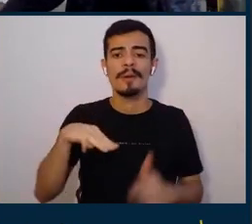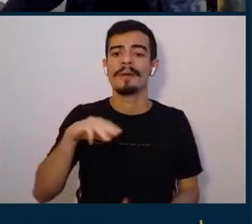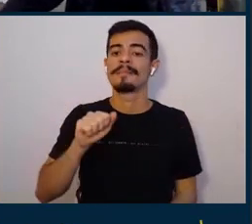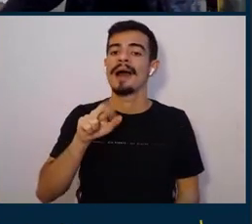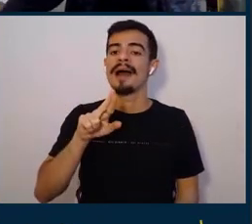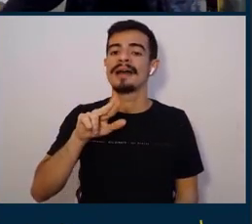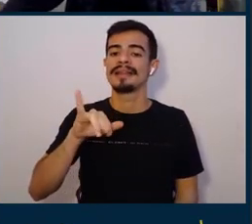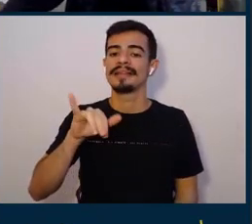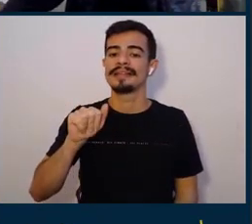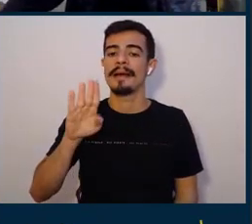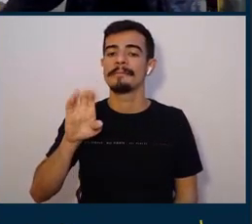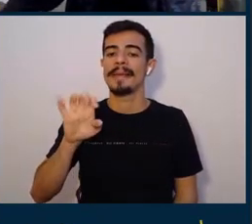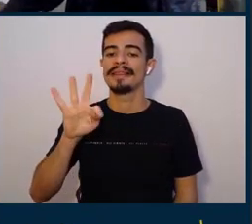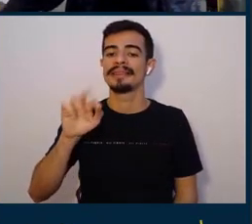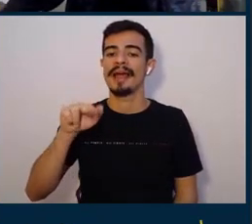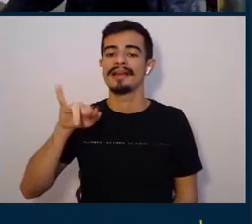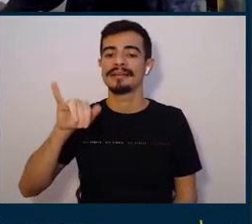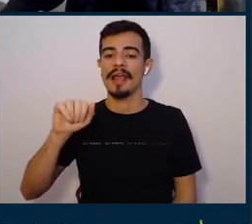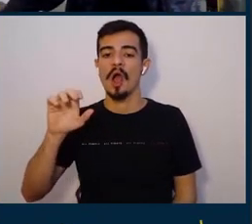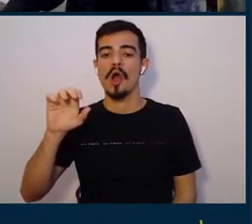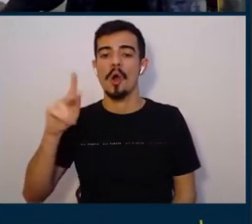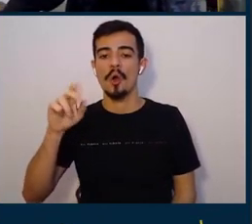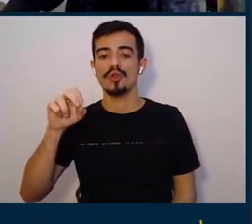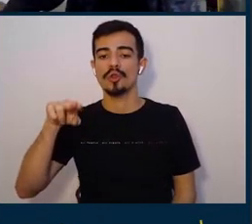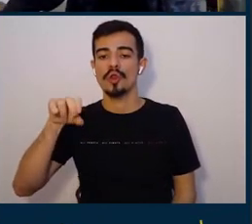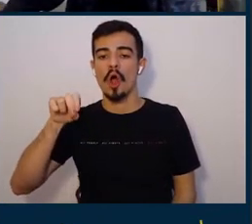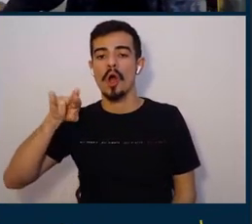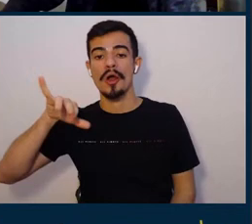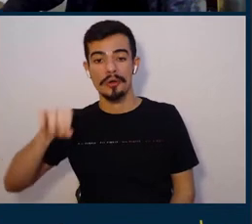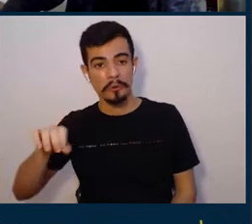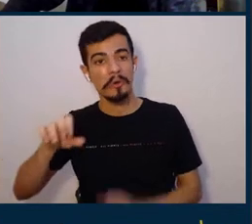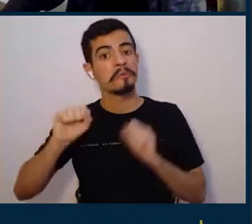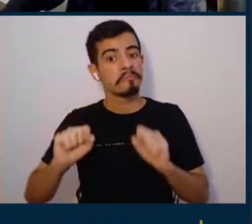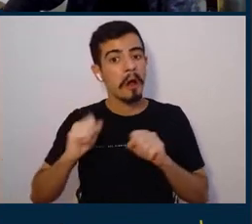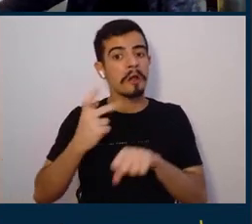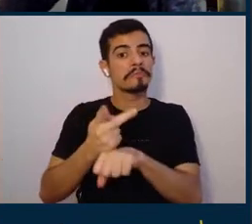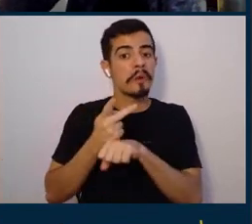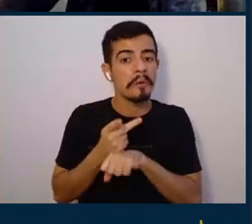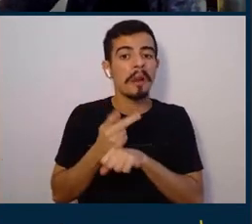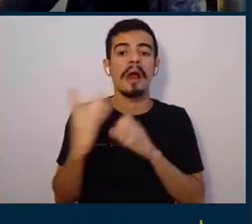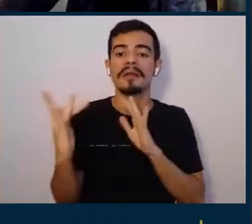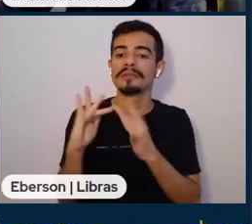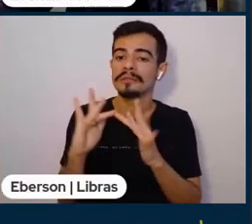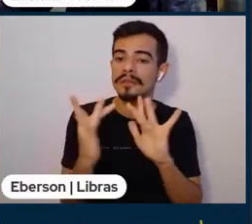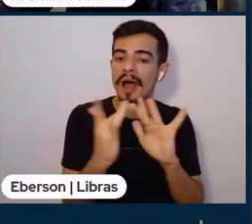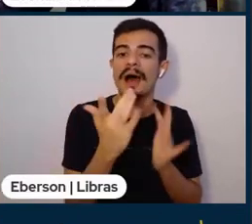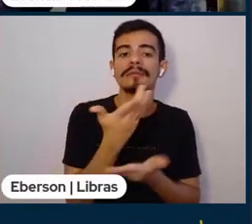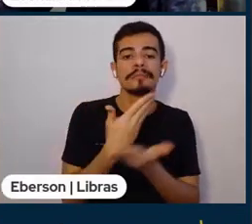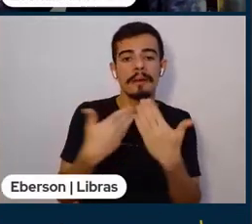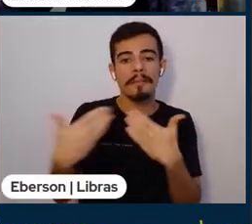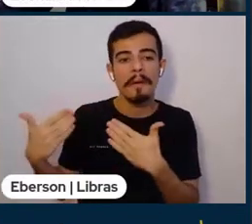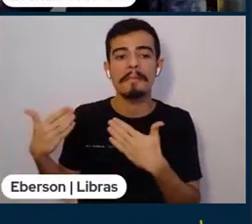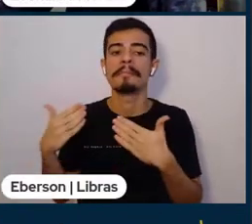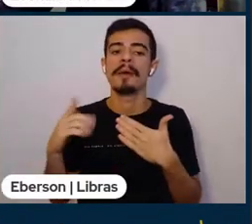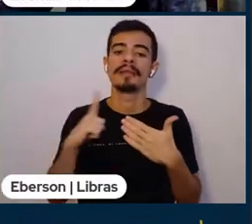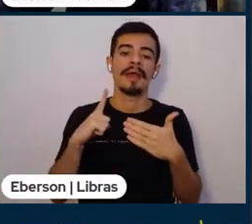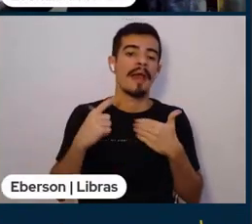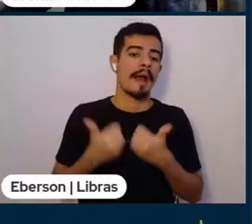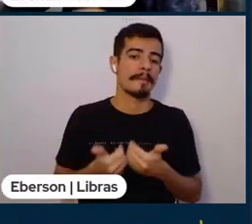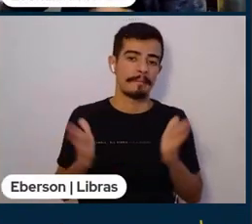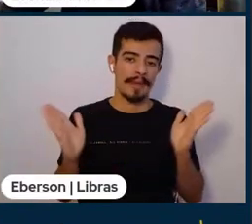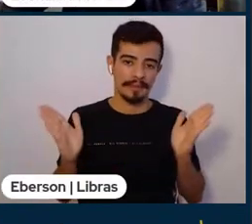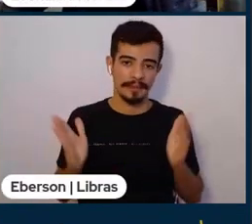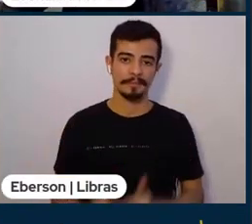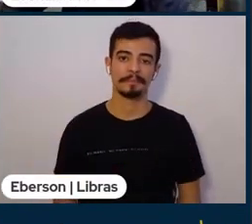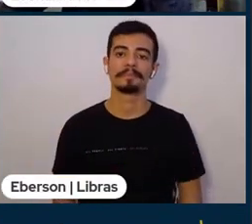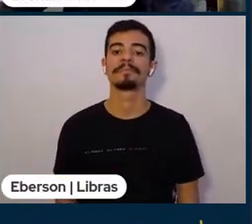podem procurar lá, tá? Pra gente fazer networking, se vocês tiverem alguma dúvida, quiserem perguntar, estou aberta. E eu quero